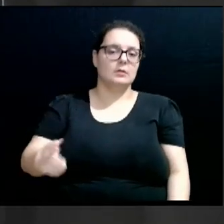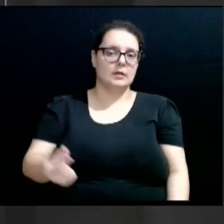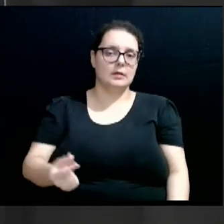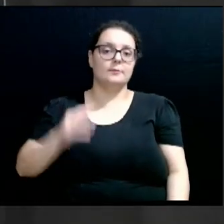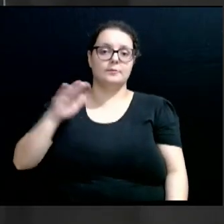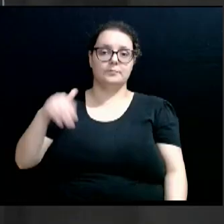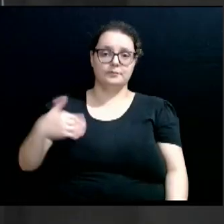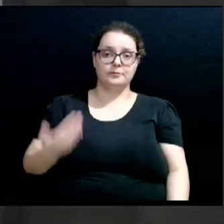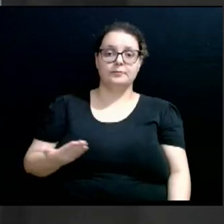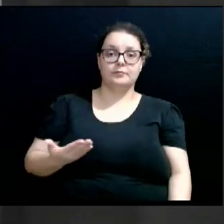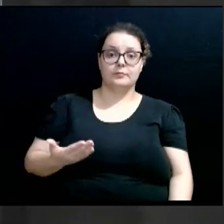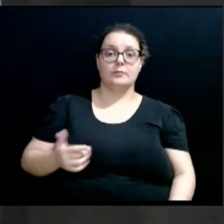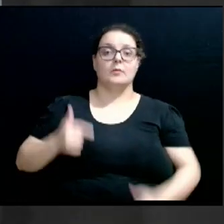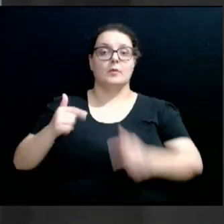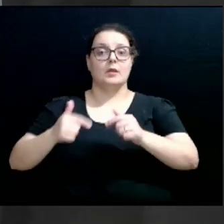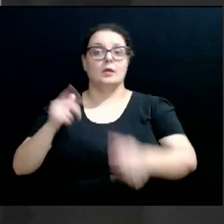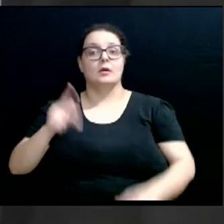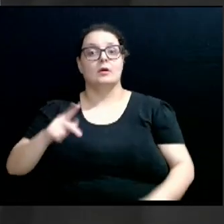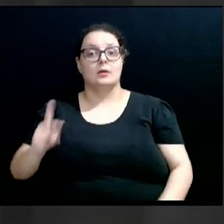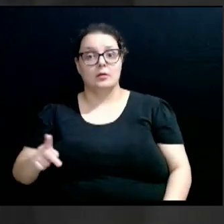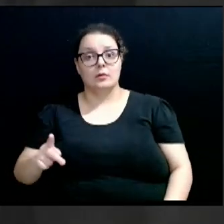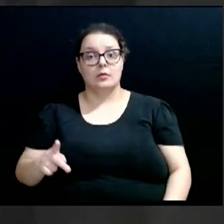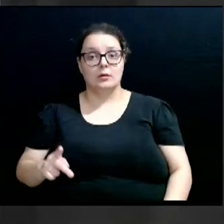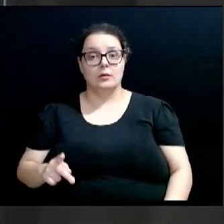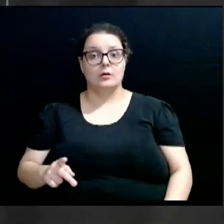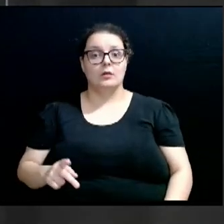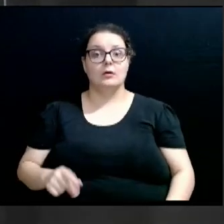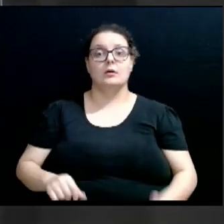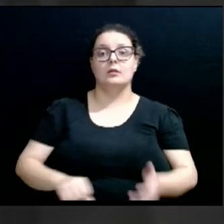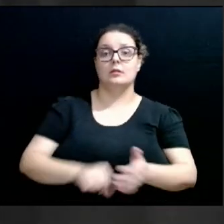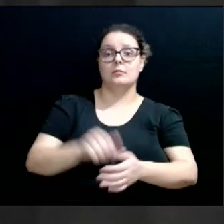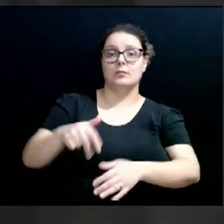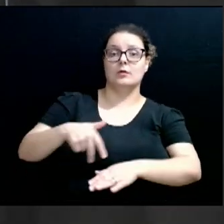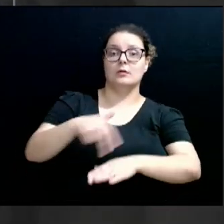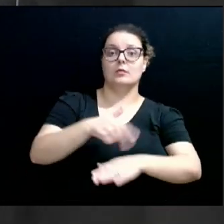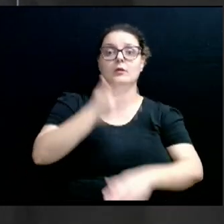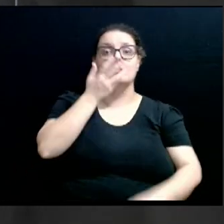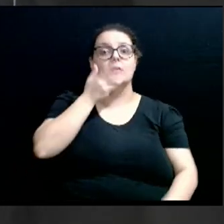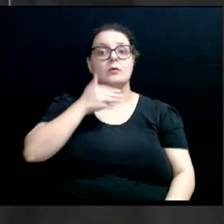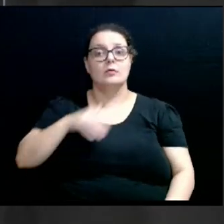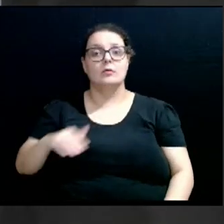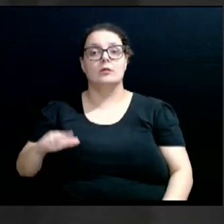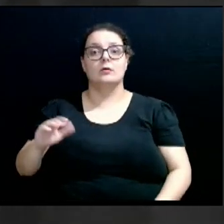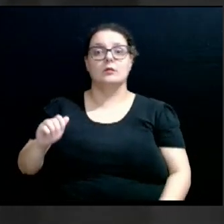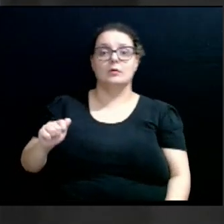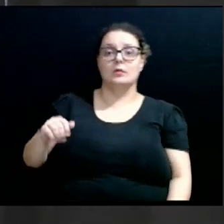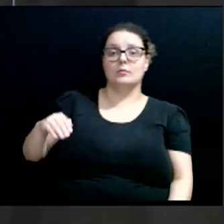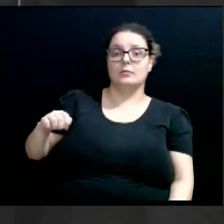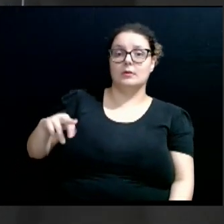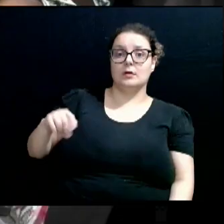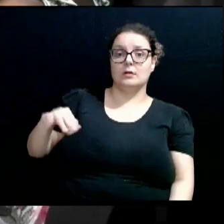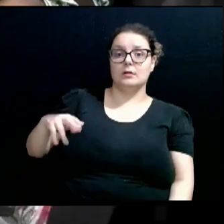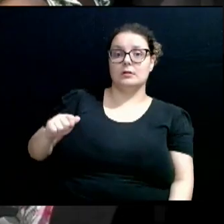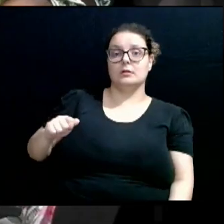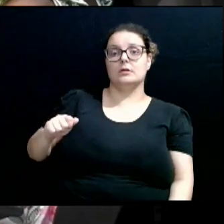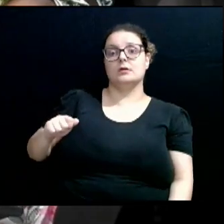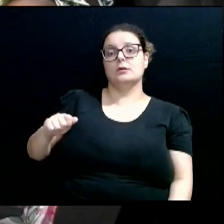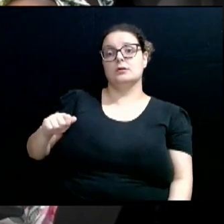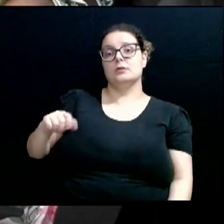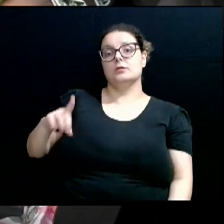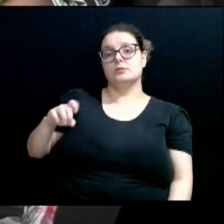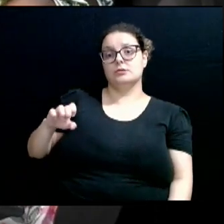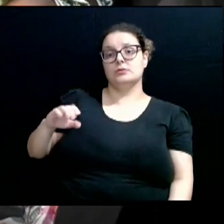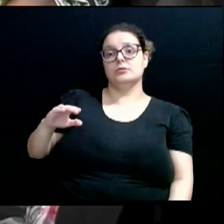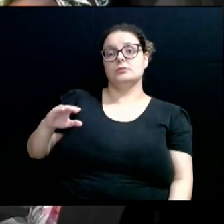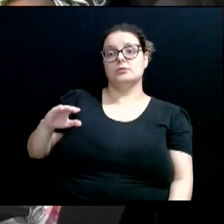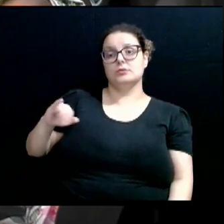como professora, uma das primeiras personalidades que eu trabalhei com as minhas crianças, a Carolina Maria de Jesus. Olha só. Acho que as memórias são importantes, por isso elas